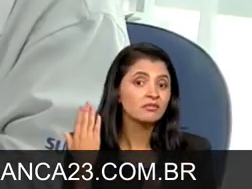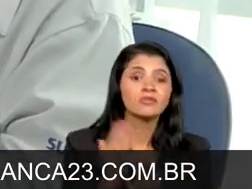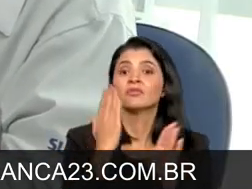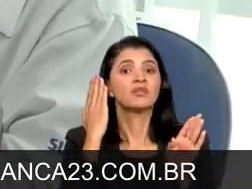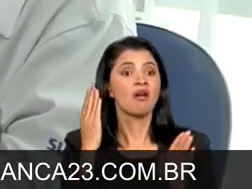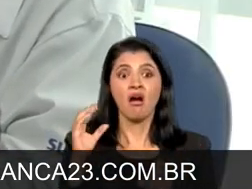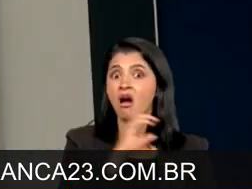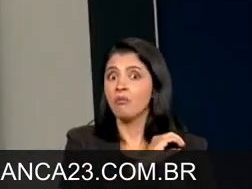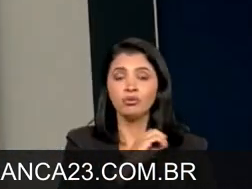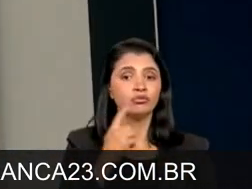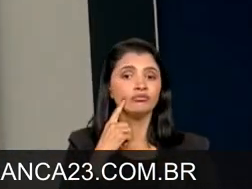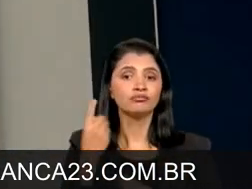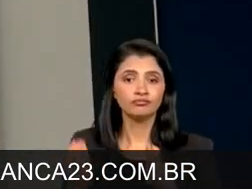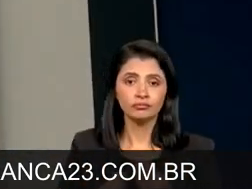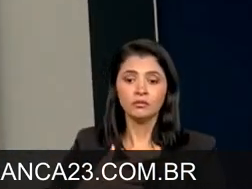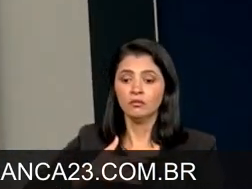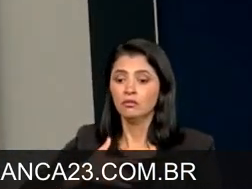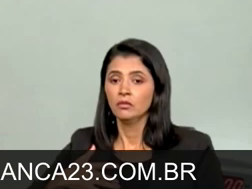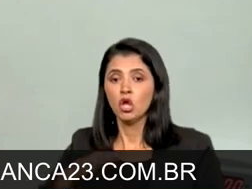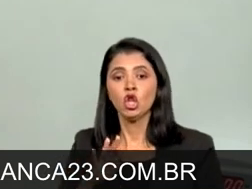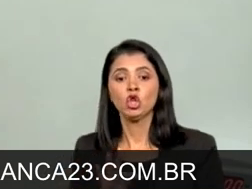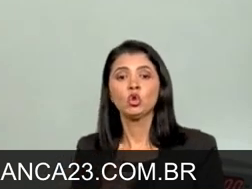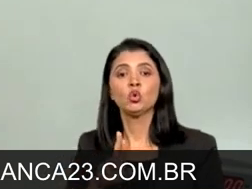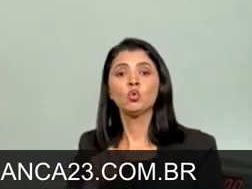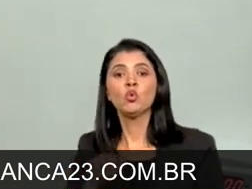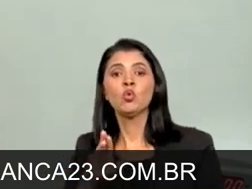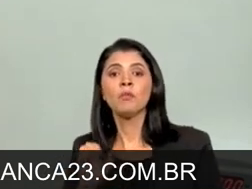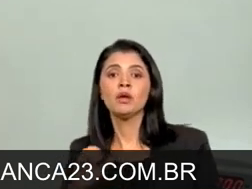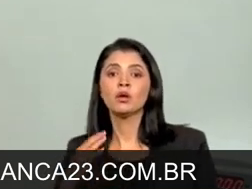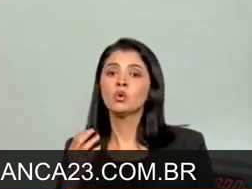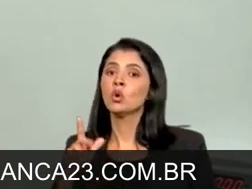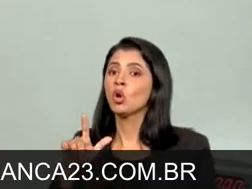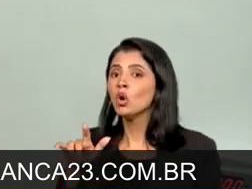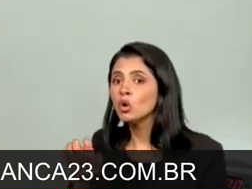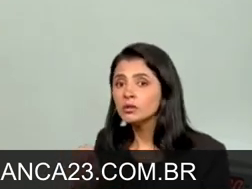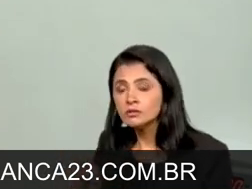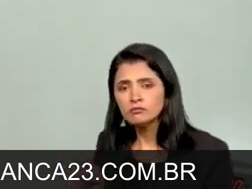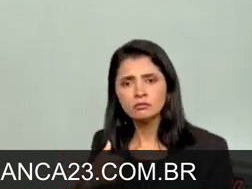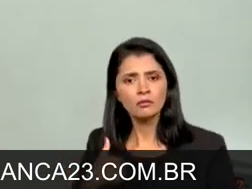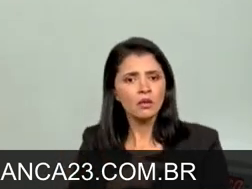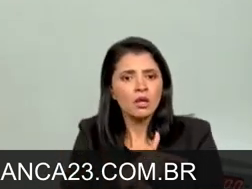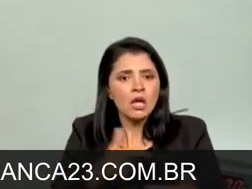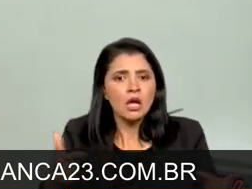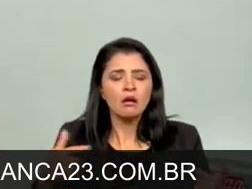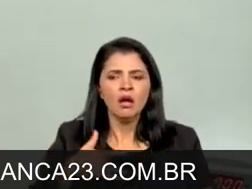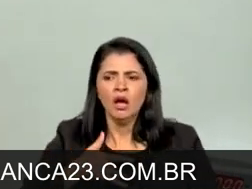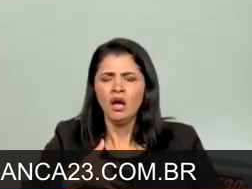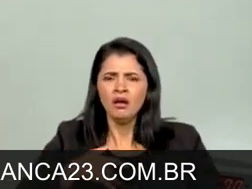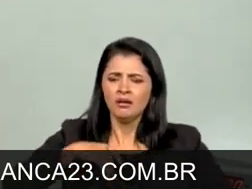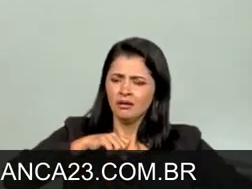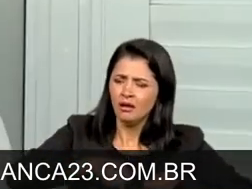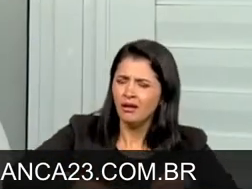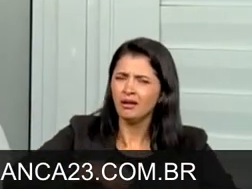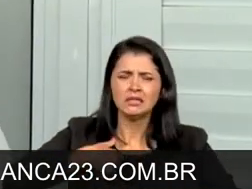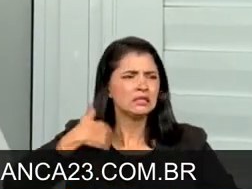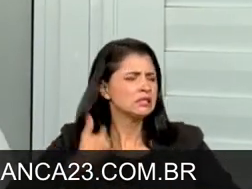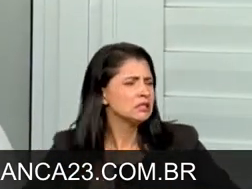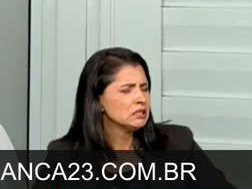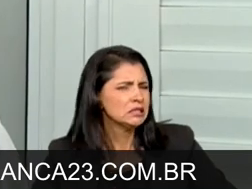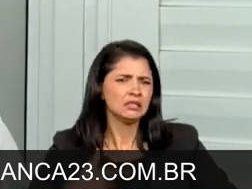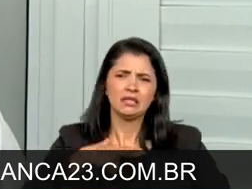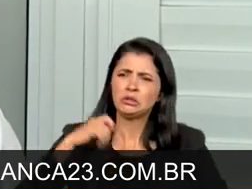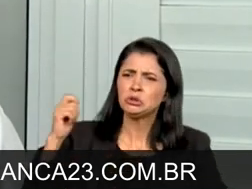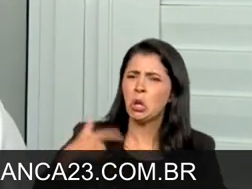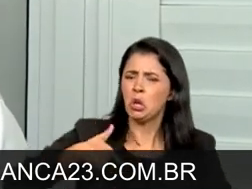diagnóstico veio logo: tuberculose. Eu não tinha mais o fôlego para pedalar, andar assim no sol.